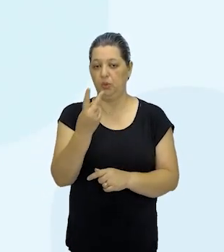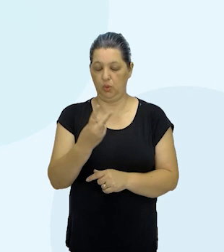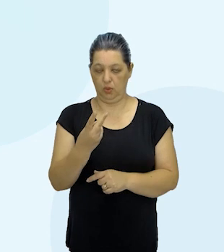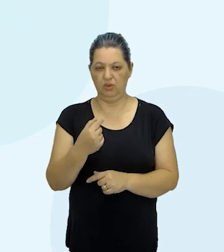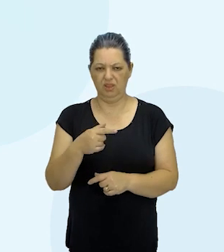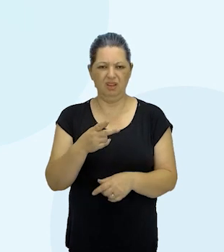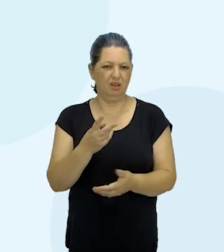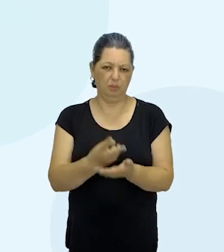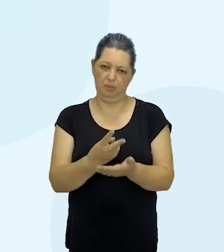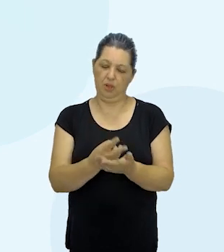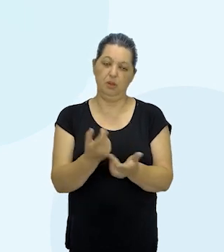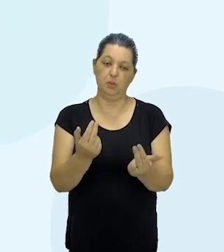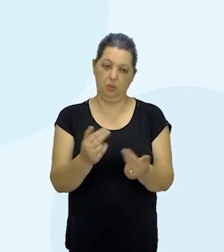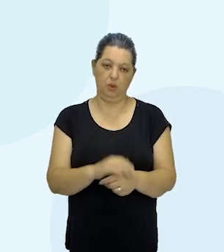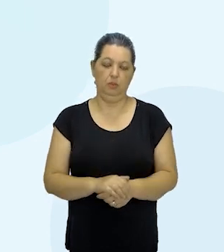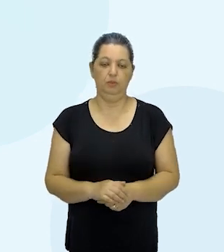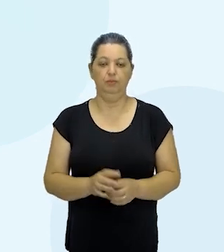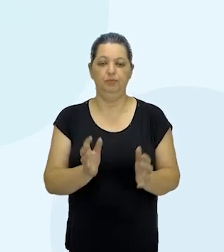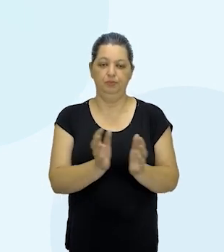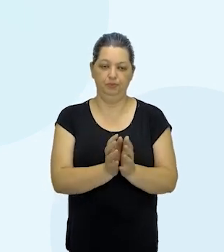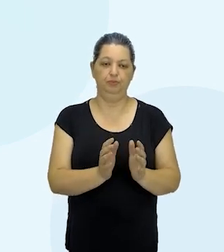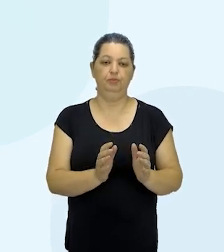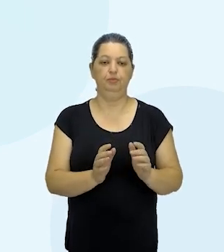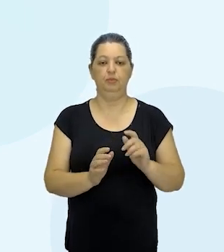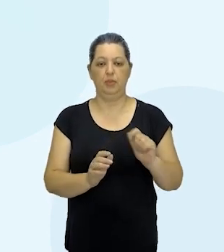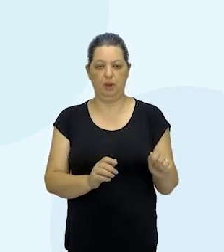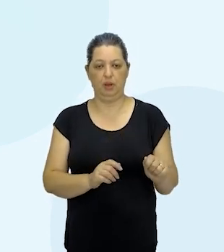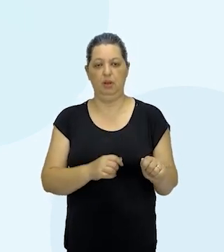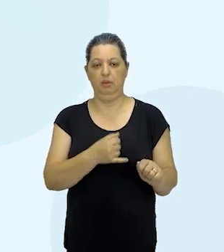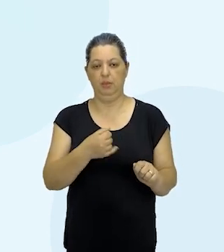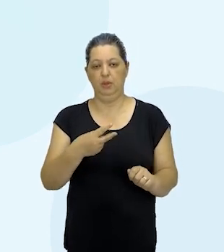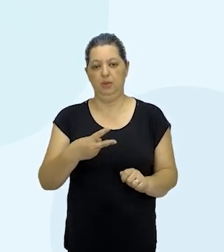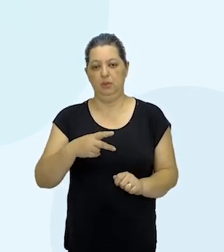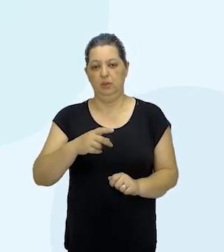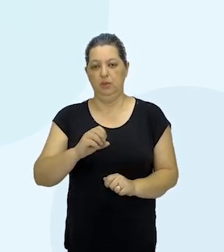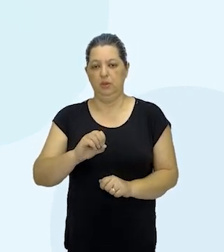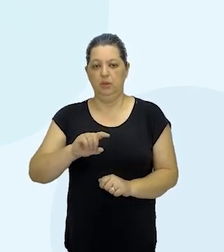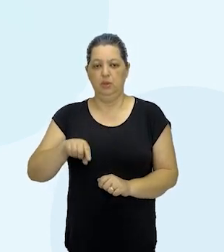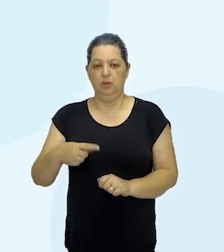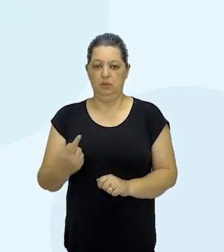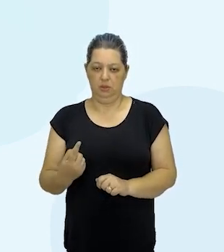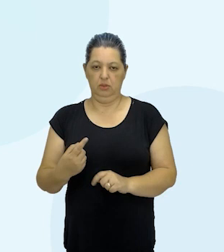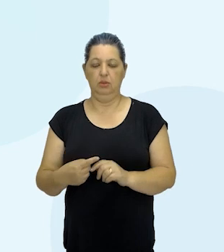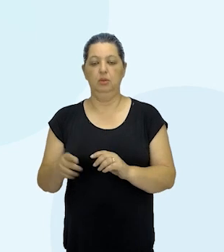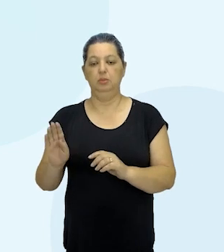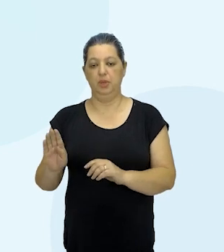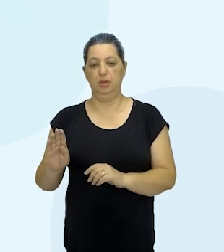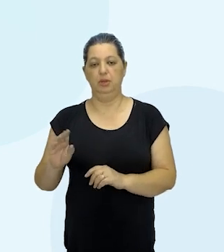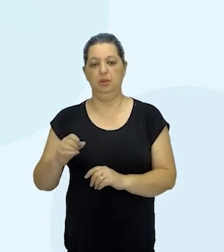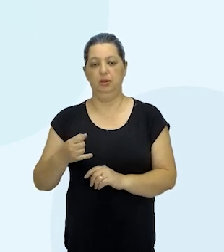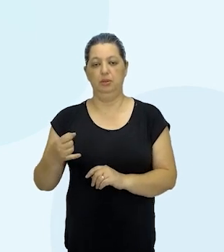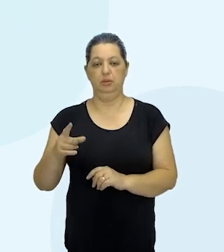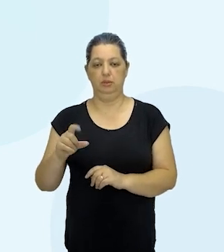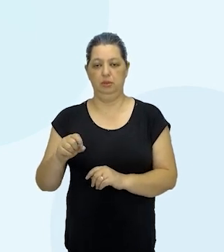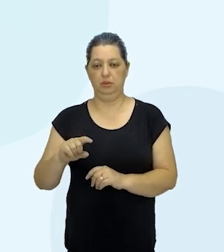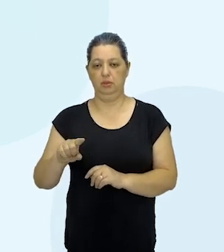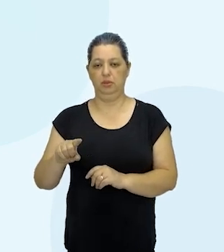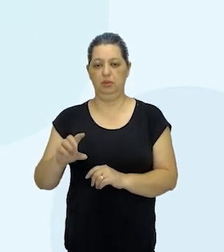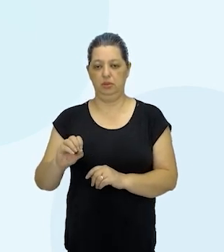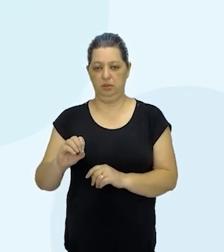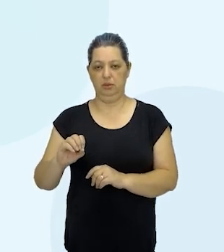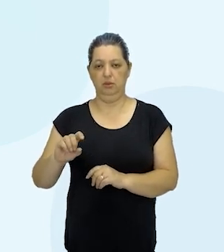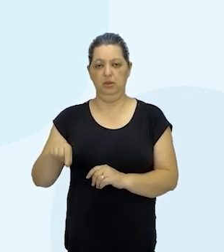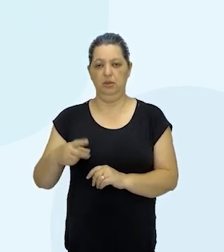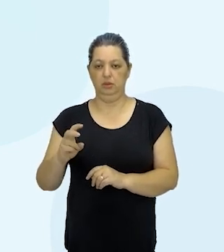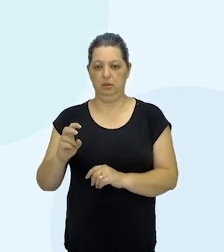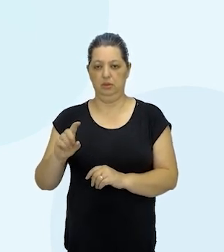hora, lembra? Conjunto A, menos 2, 0 e 1. Conjunto B, menos 10, 0, 5 e 20. Tinha a lei de formação, onde